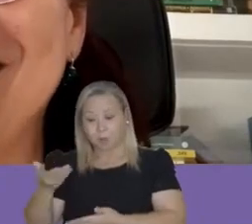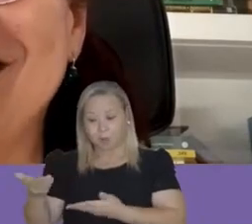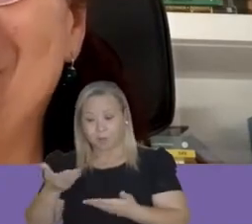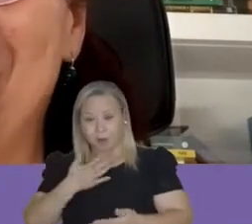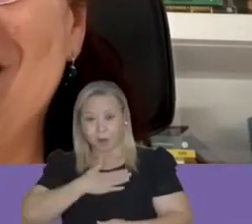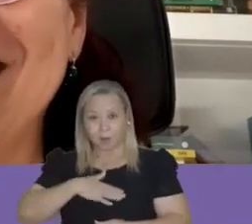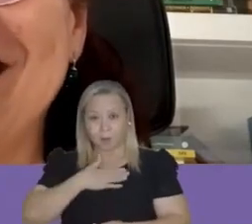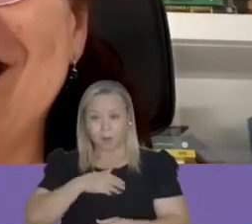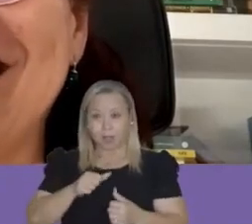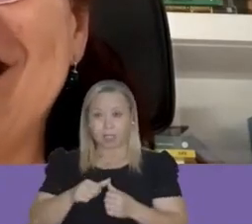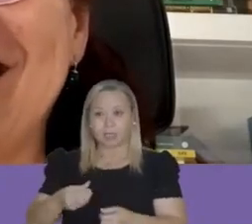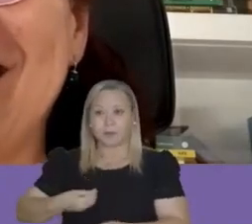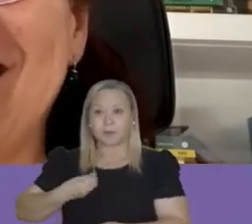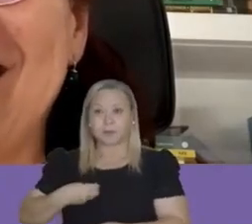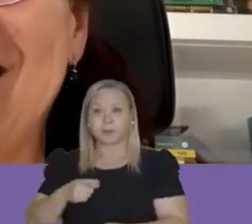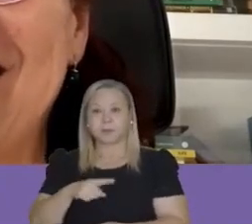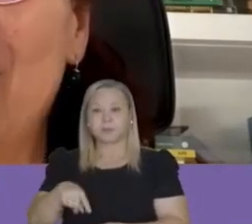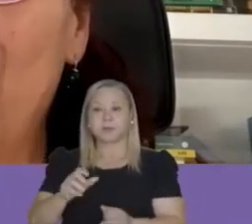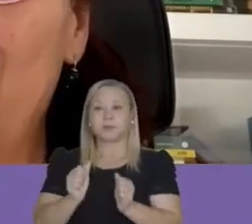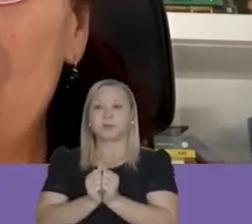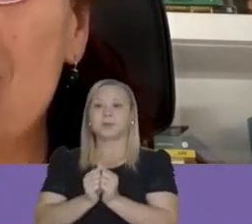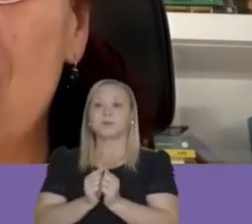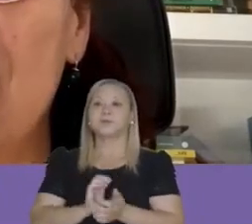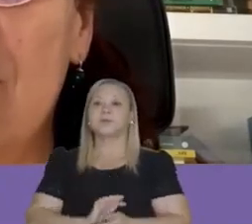aqui com você também.